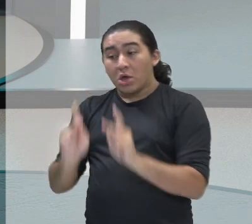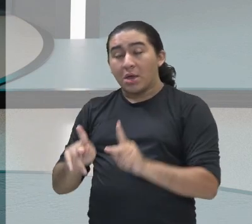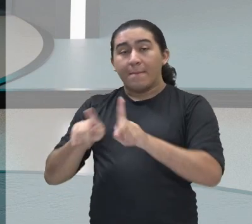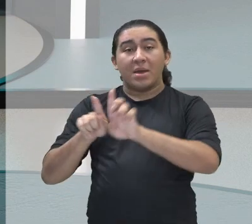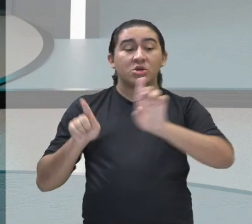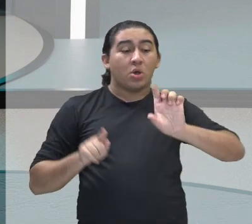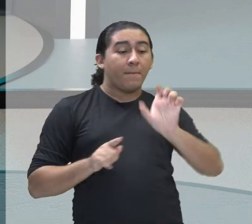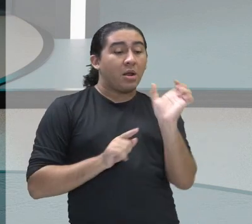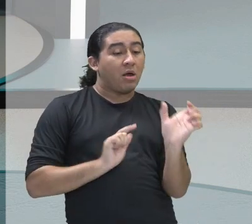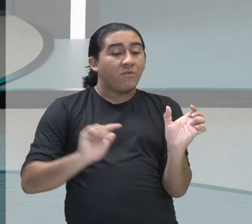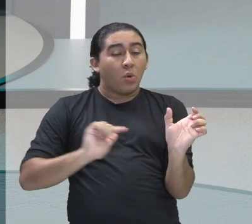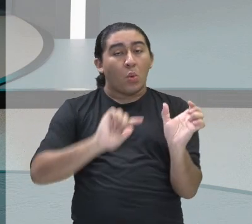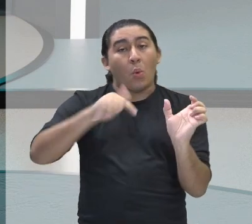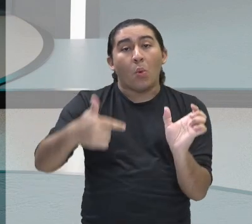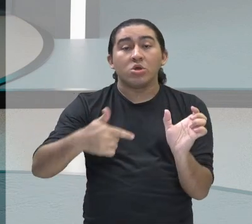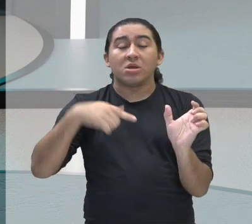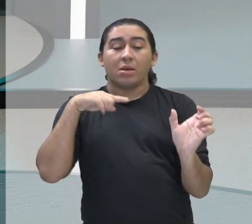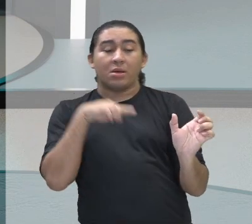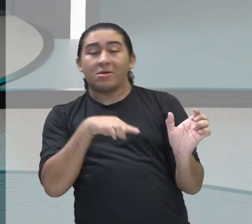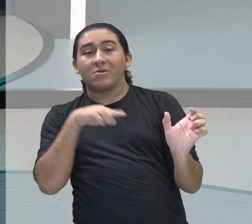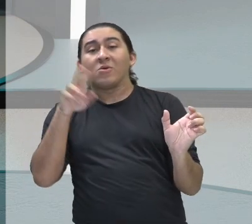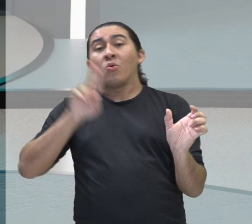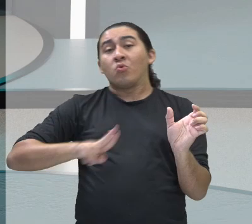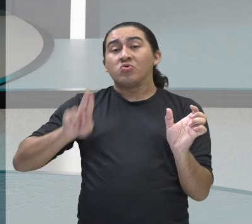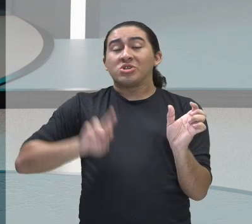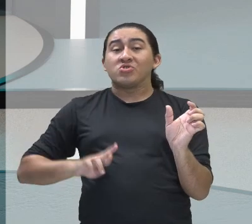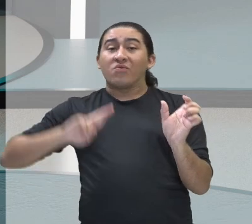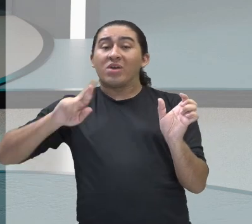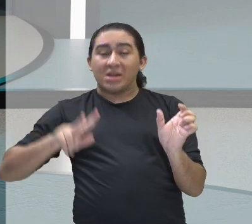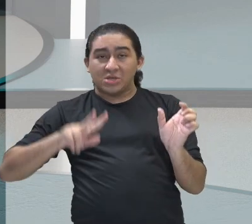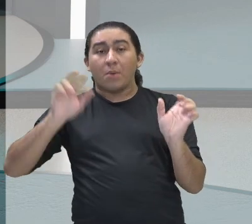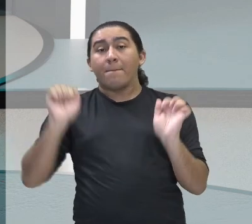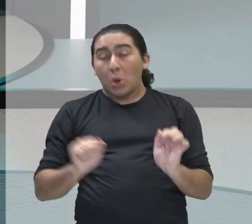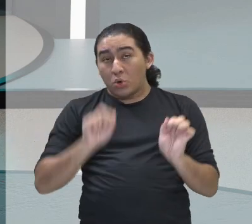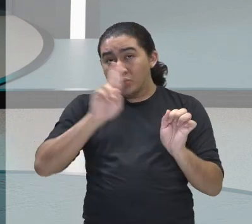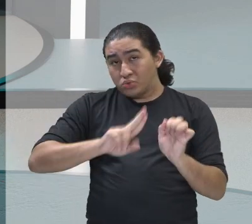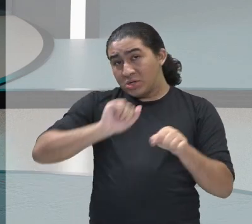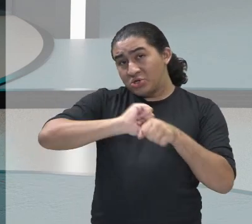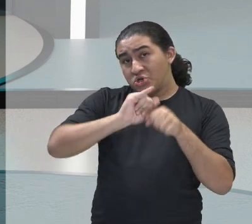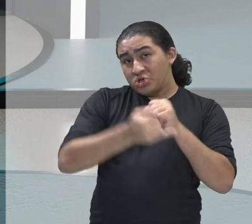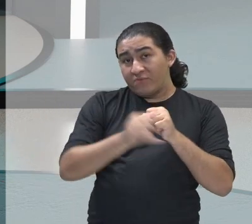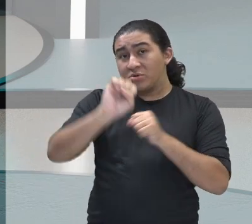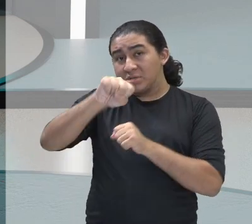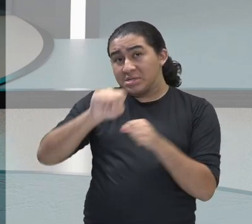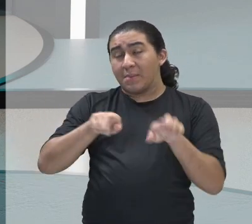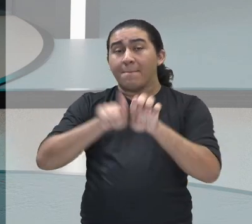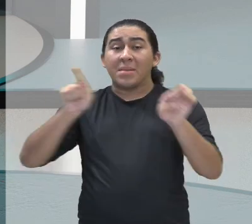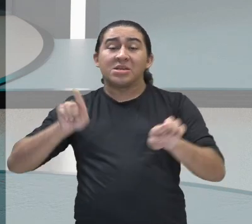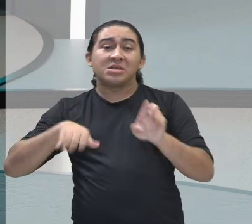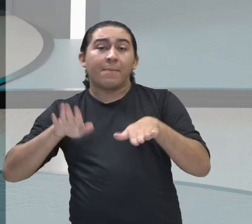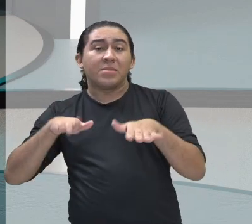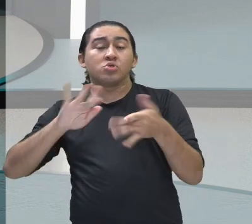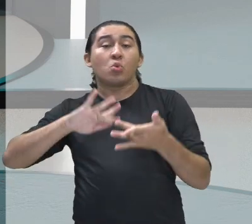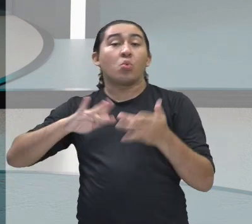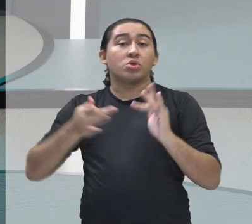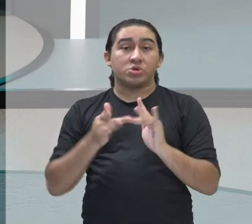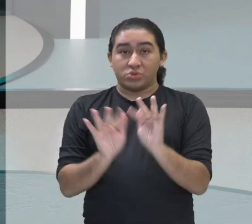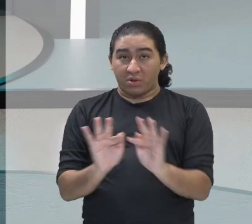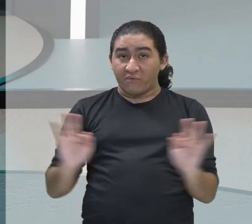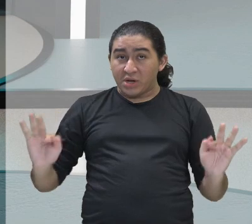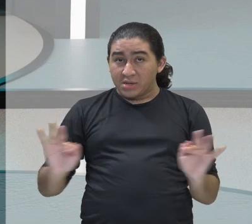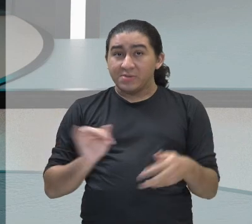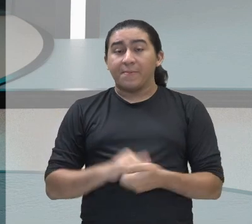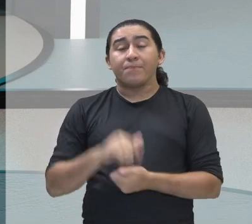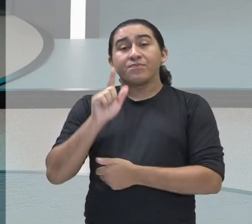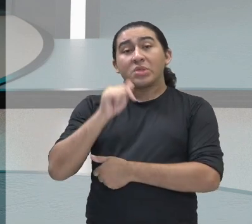são palavras que são utilizadas como adjetivos a depender do contexto, da situação, tá certo? Essa é a